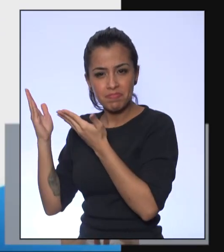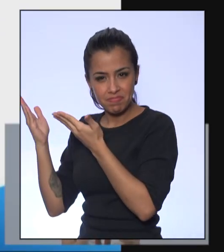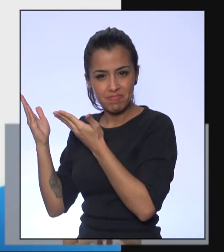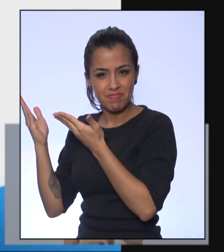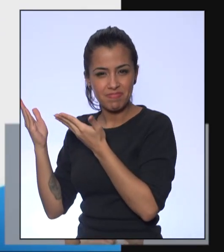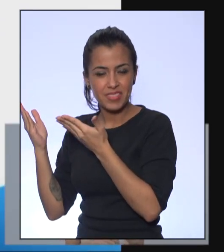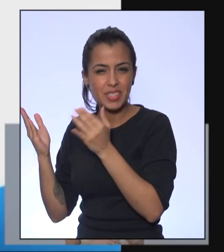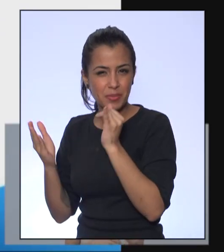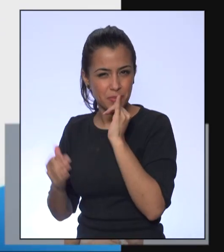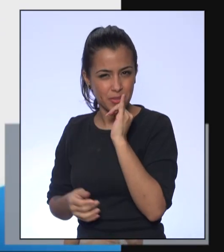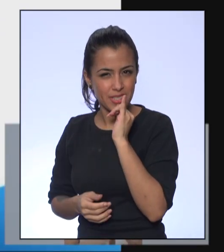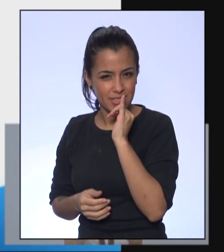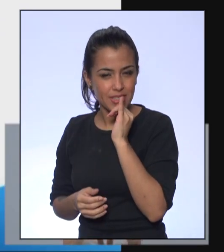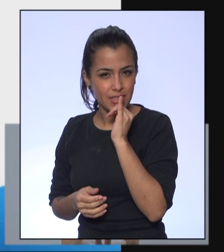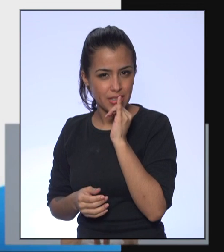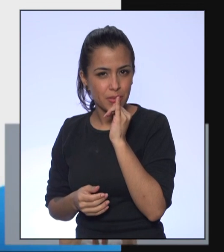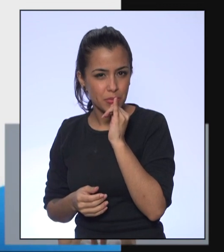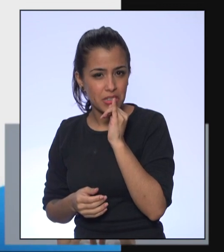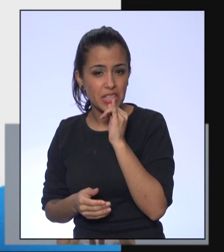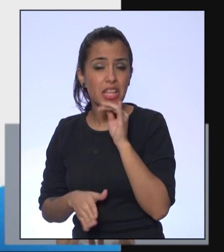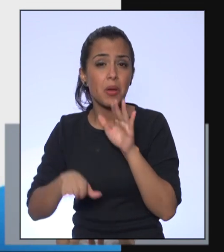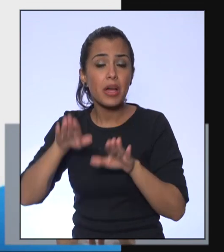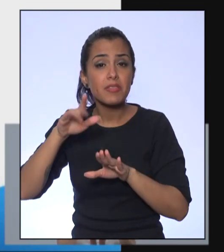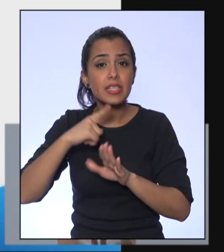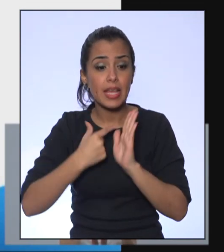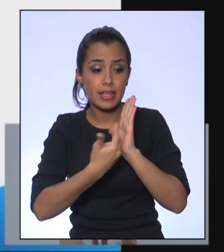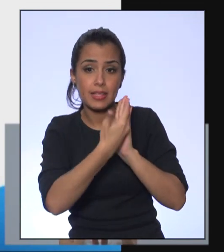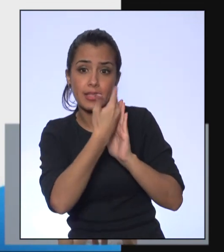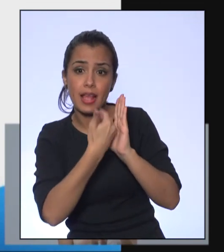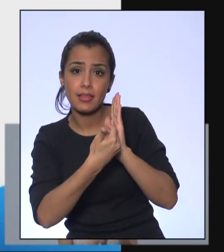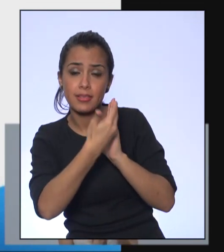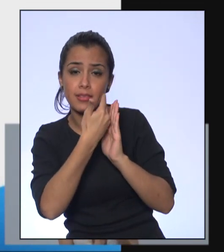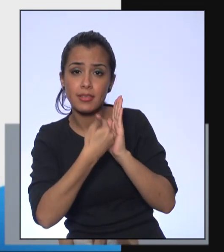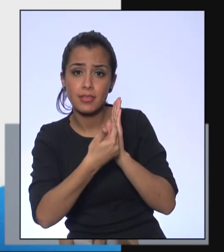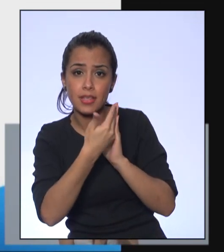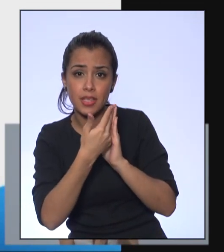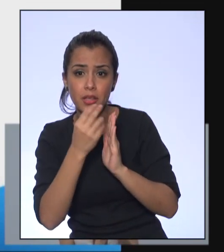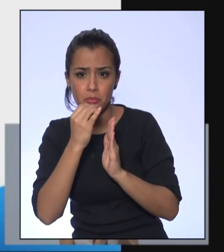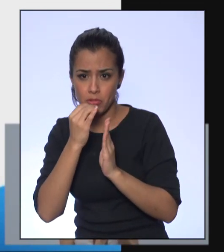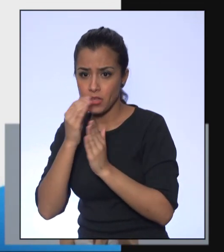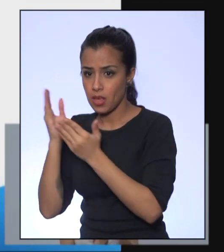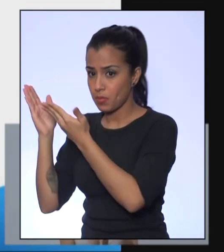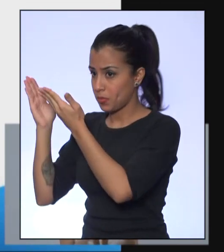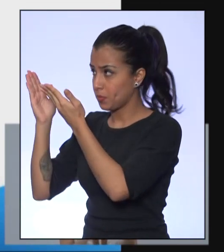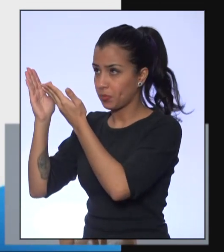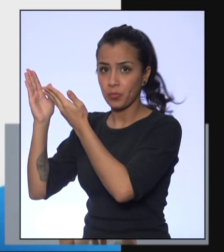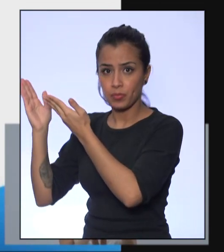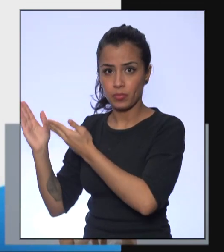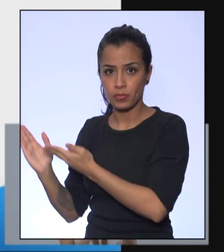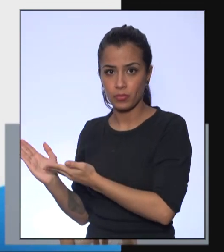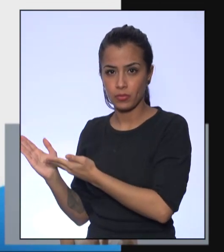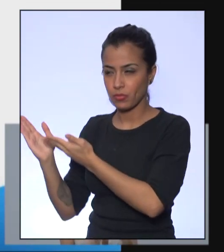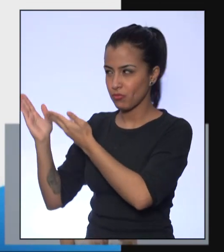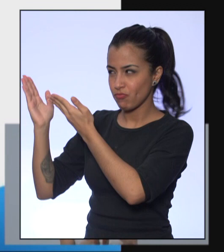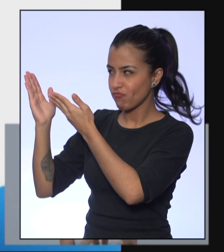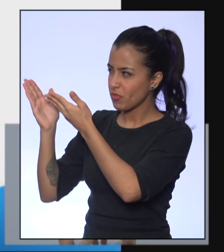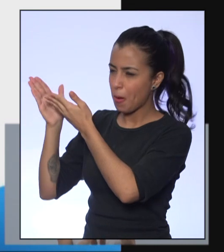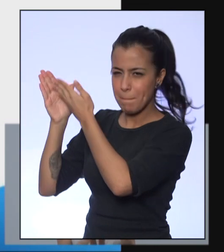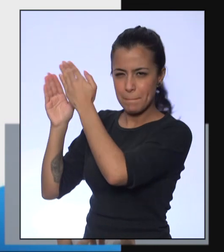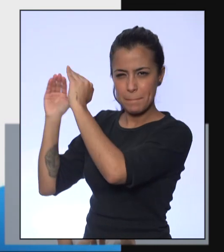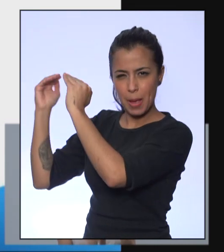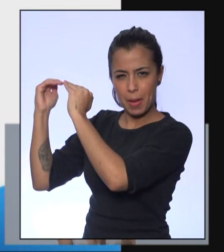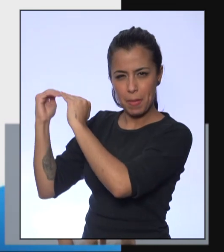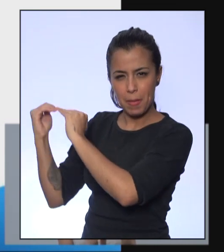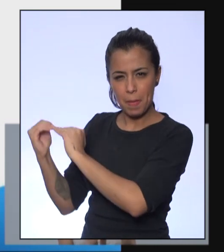esses? São alguns símbolos, ou mesmo como vocês podem ver aí no PowerPoint, são